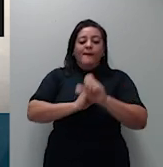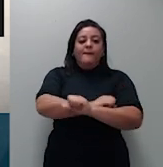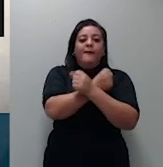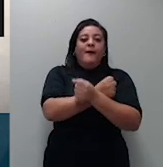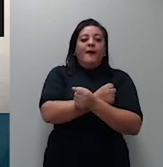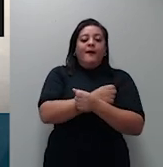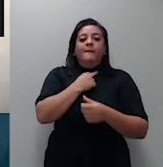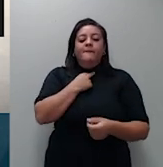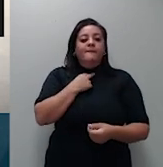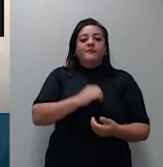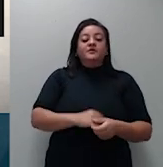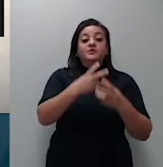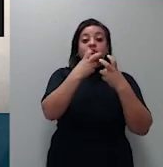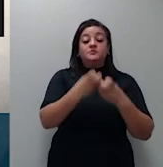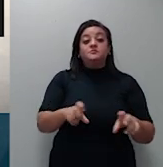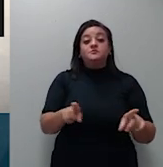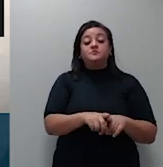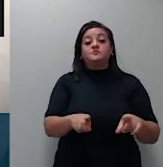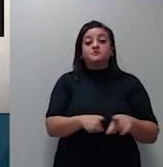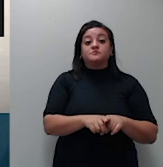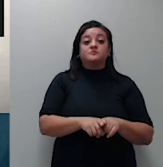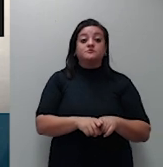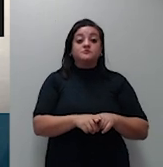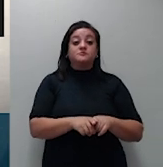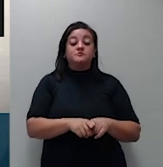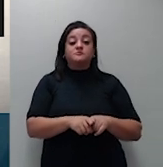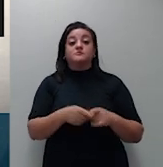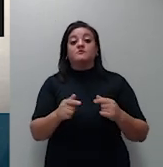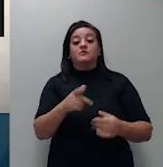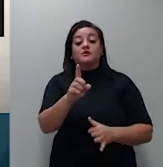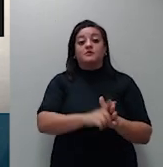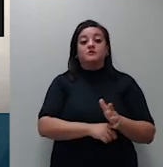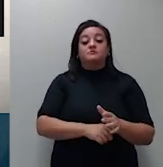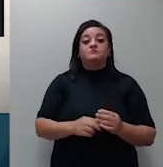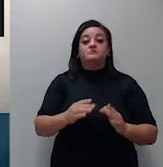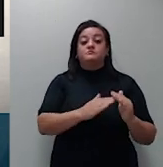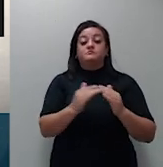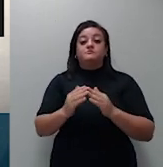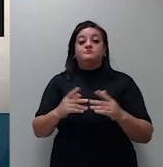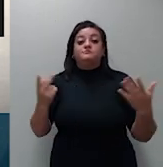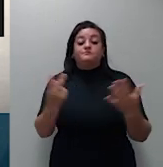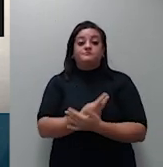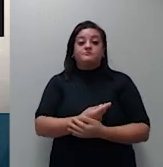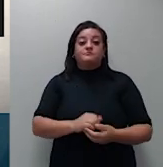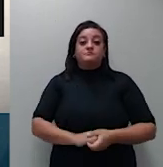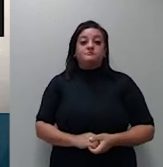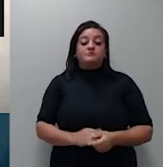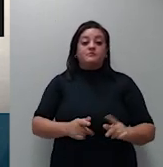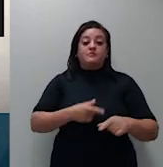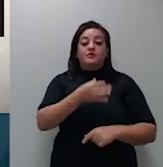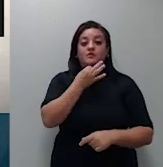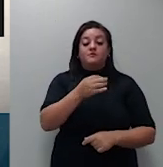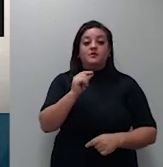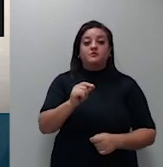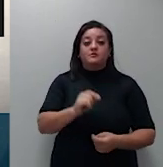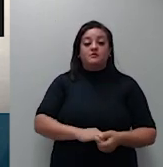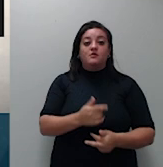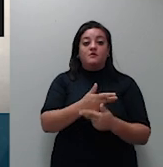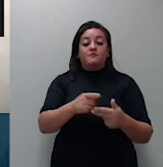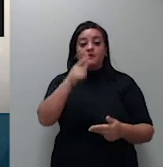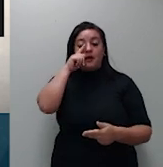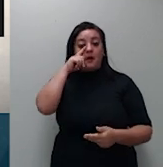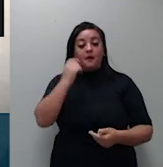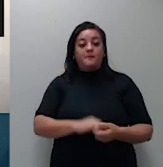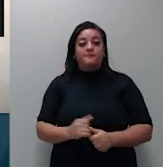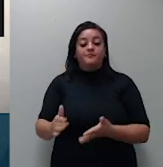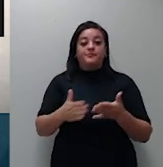reconhecimento da impenhorabilidade imóvel do recorrido sob o argumento de que o bem teria sido adquirido muito